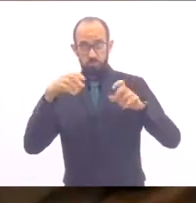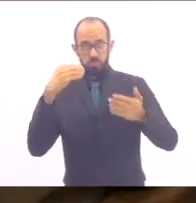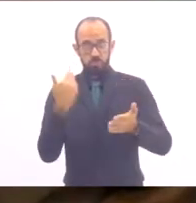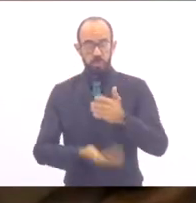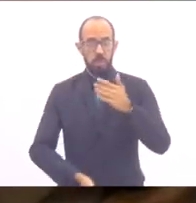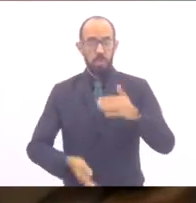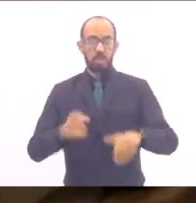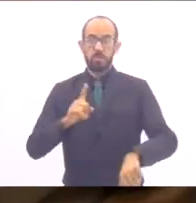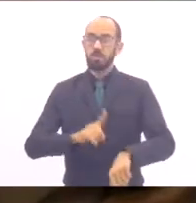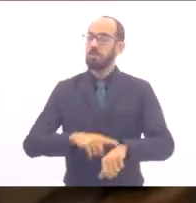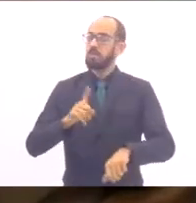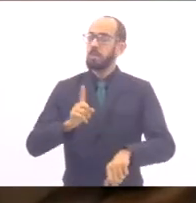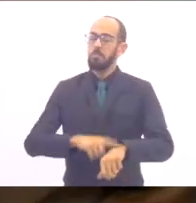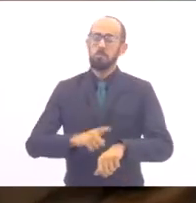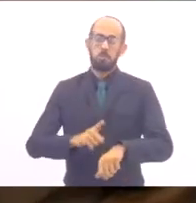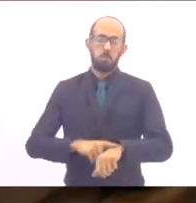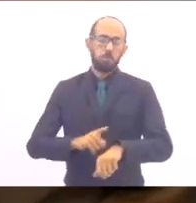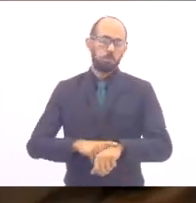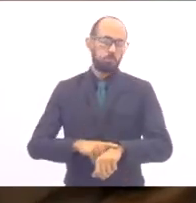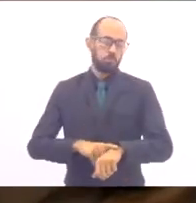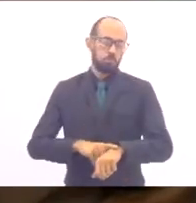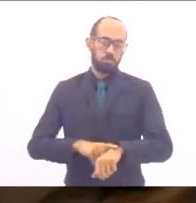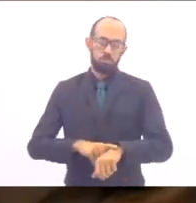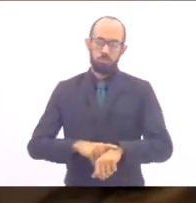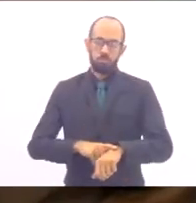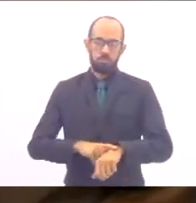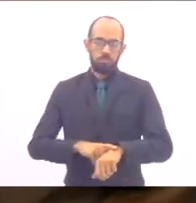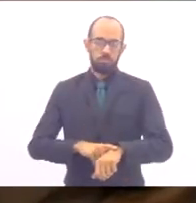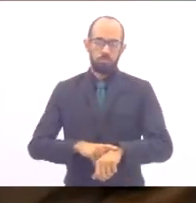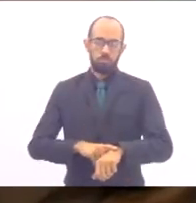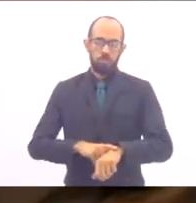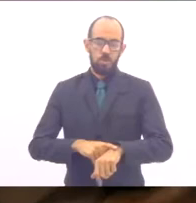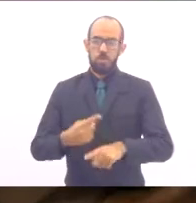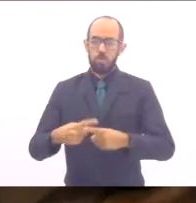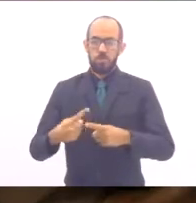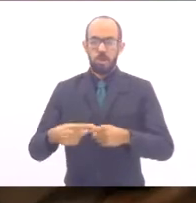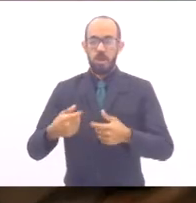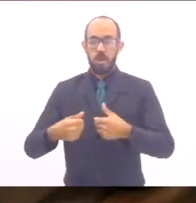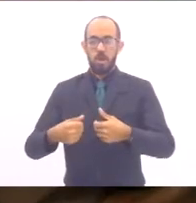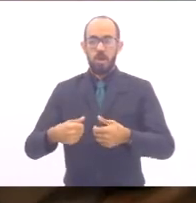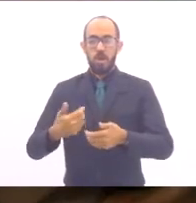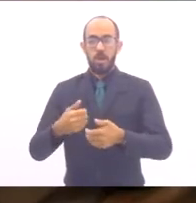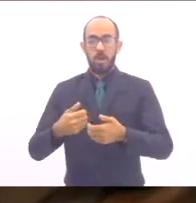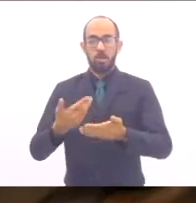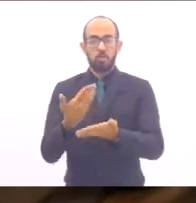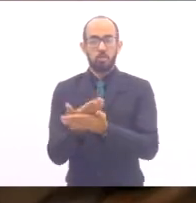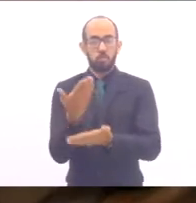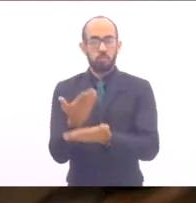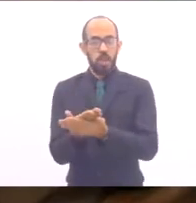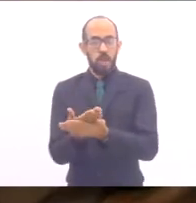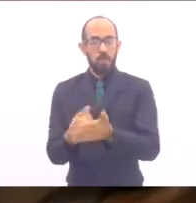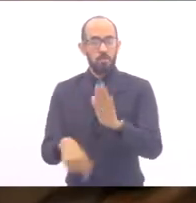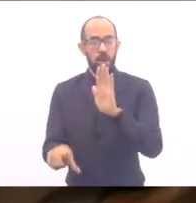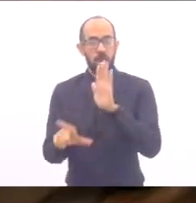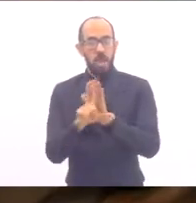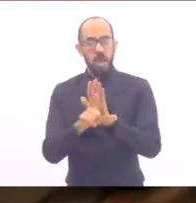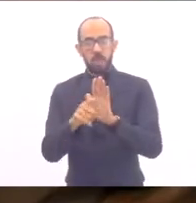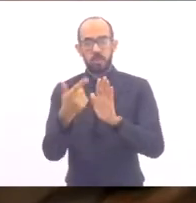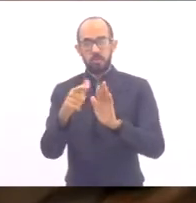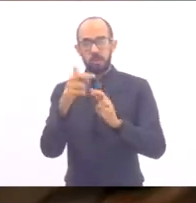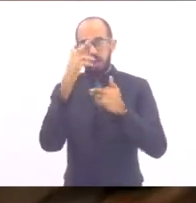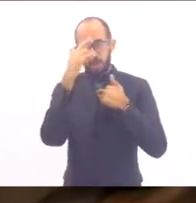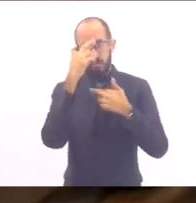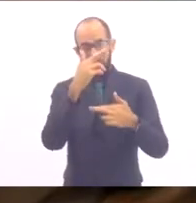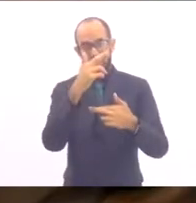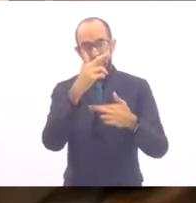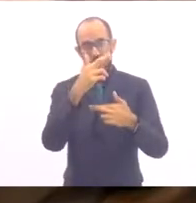horas, aulas, para ficar ali estudando como que ia fazer uma lei, a qual não é respeitada até